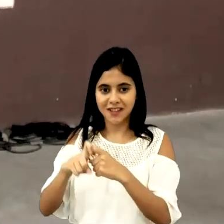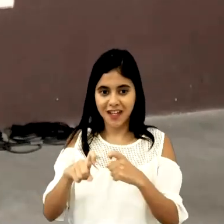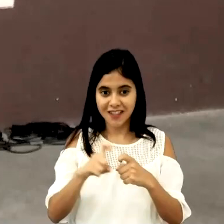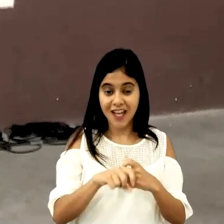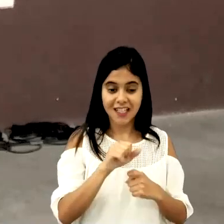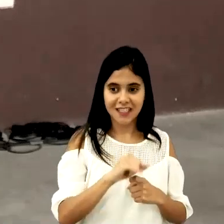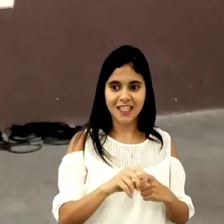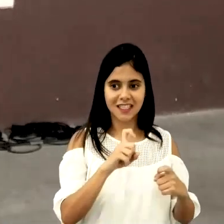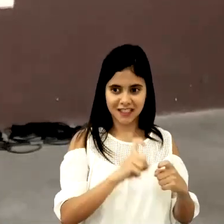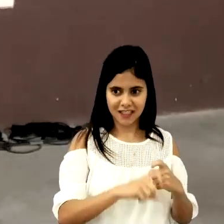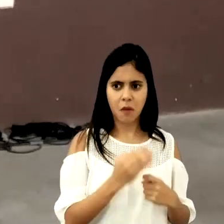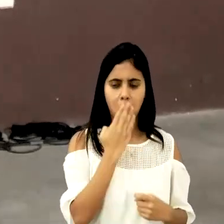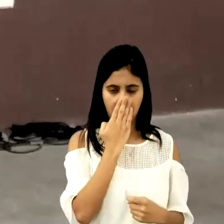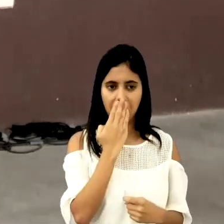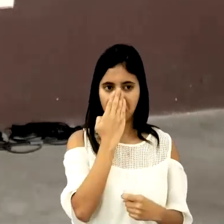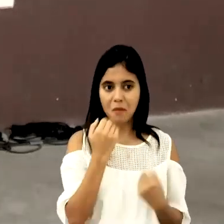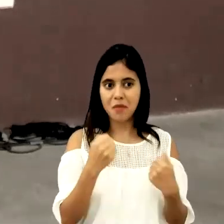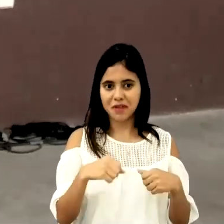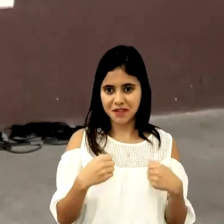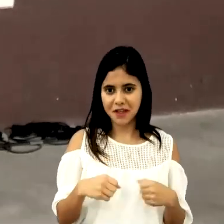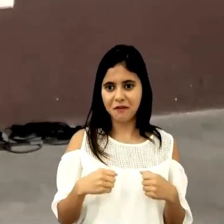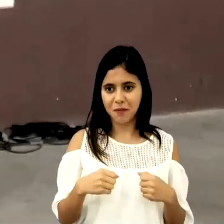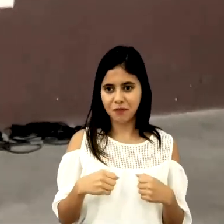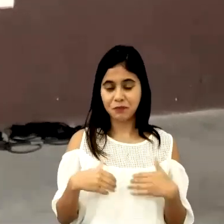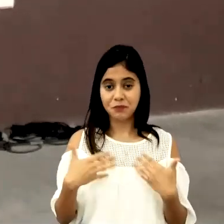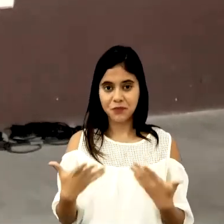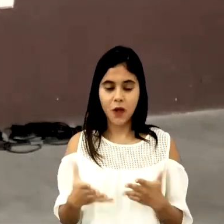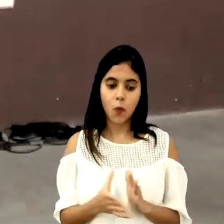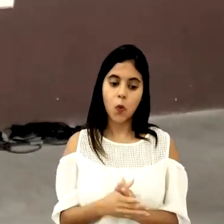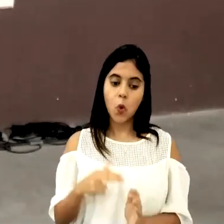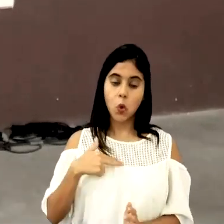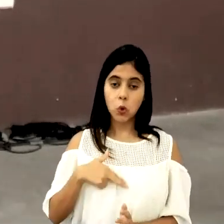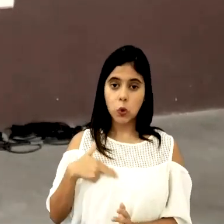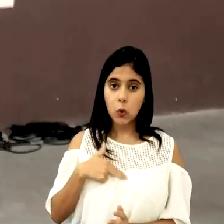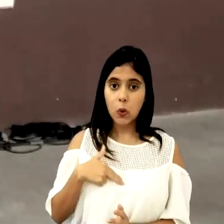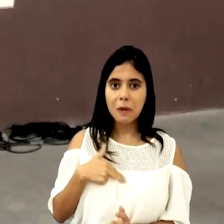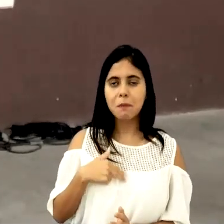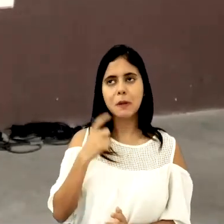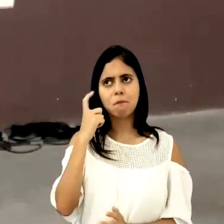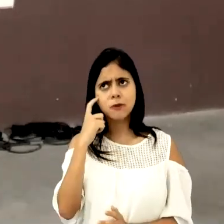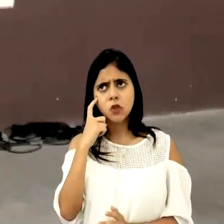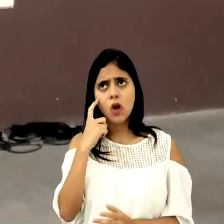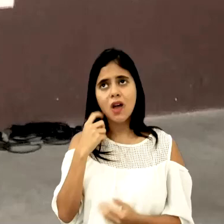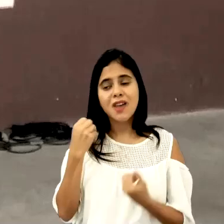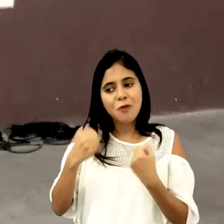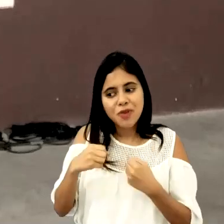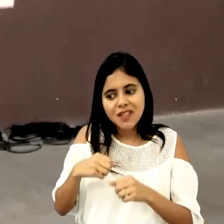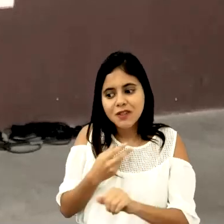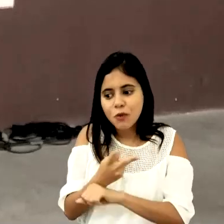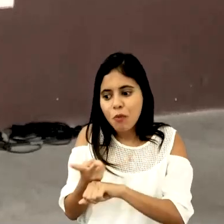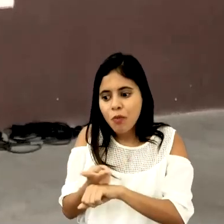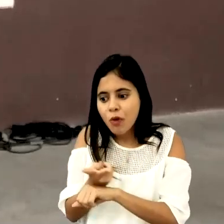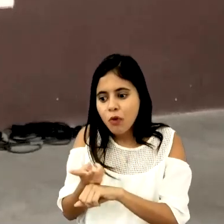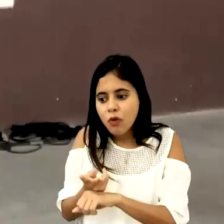Então, nessa condição, a sogra diz: olha, eu quero conseguir um lugar seguro para você, minha filha, para você ser